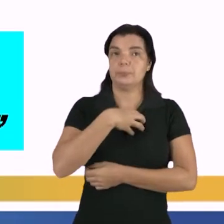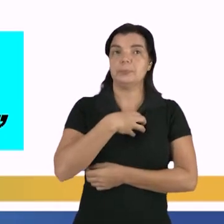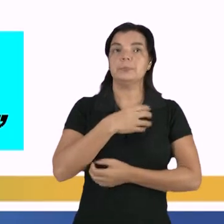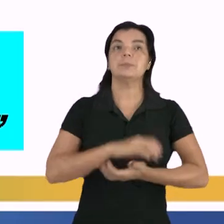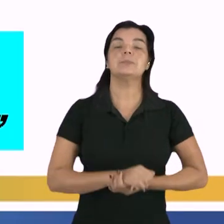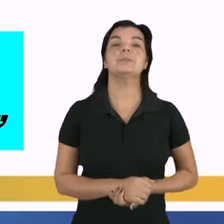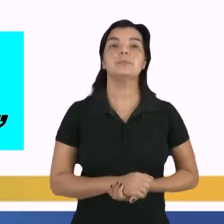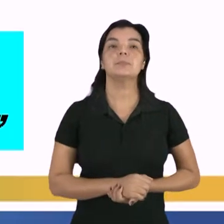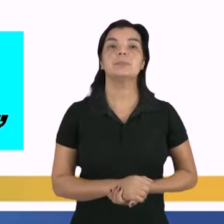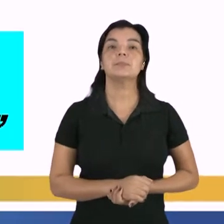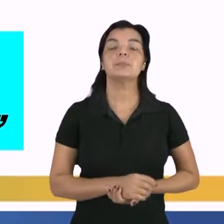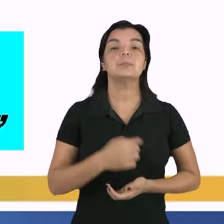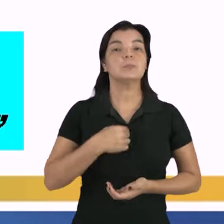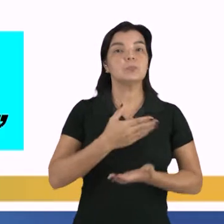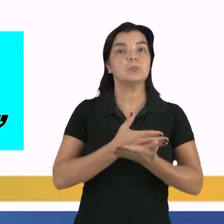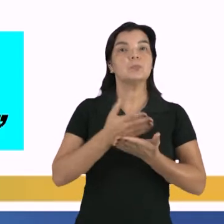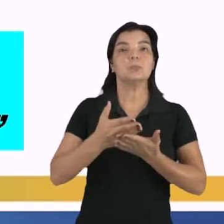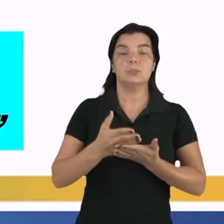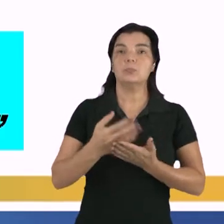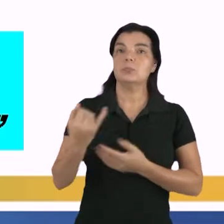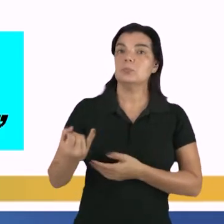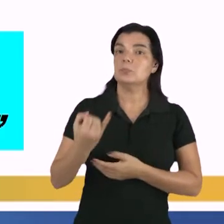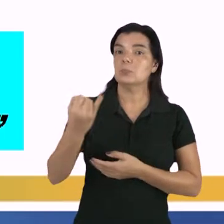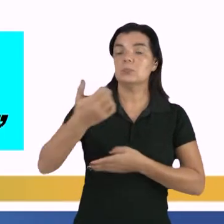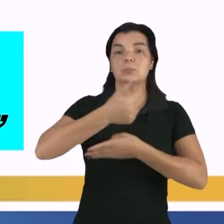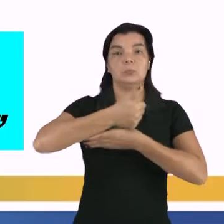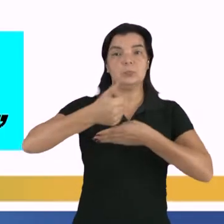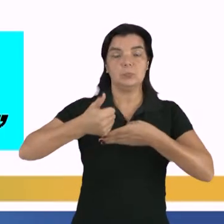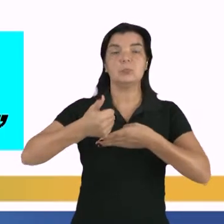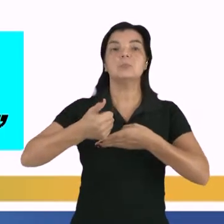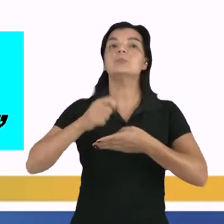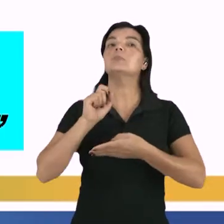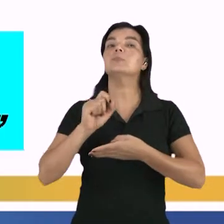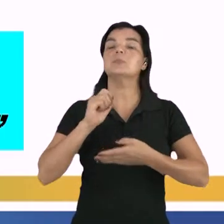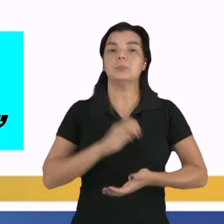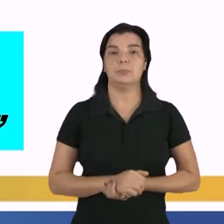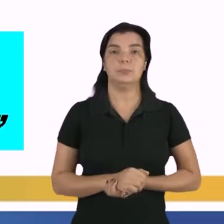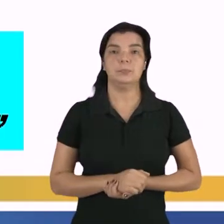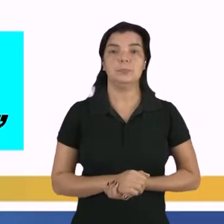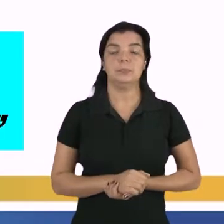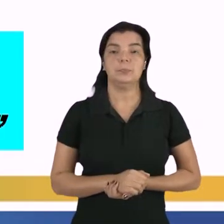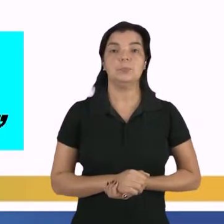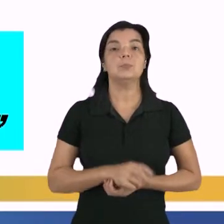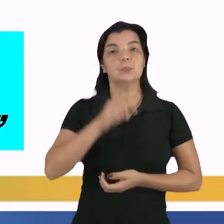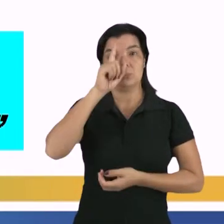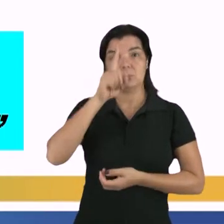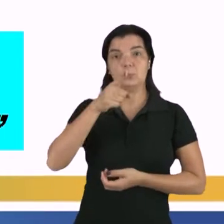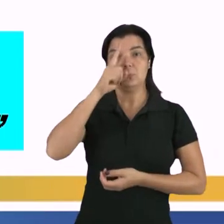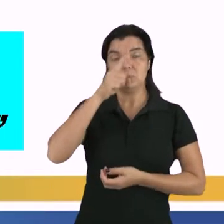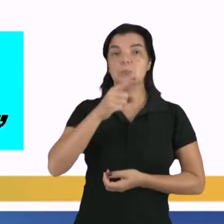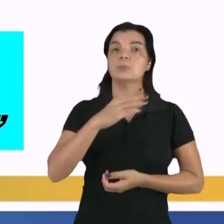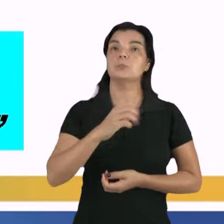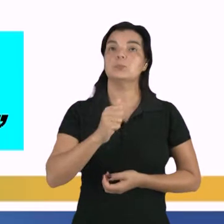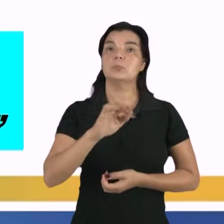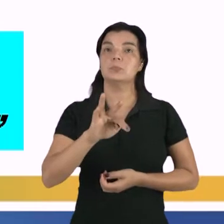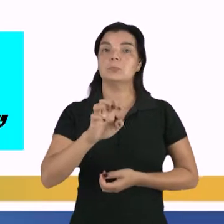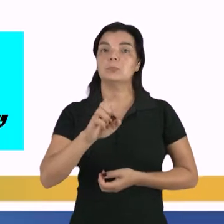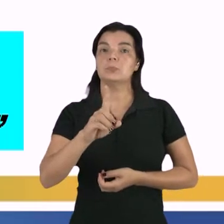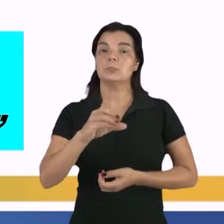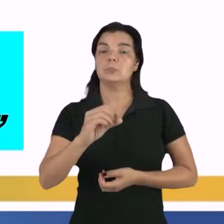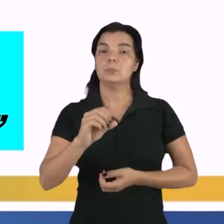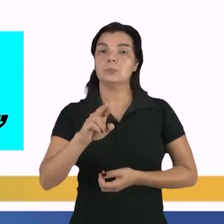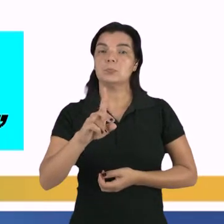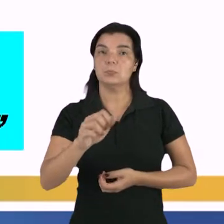eu devo fazer. Então, o princípio que fundamenta a moral kantiana é o princípio do imperativo categórico, que é assim,